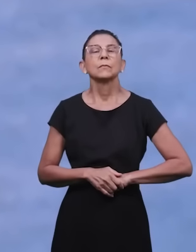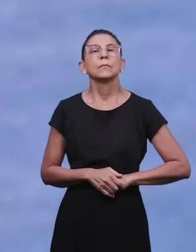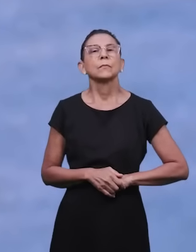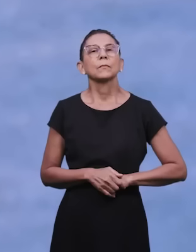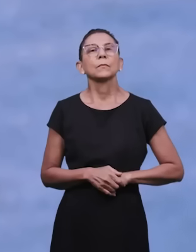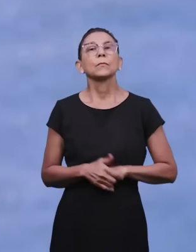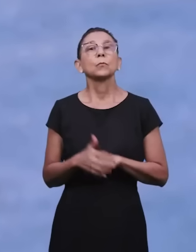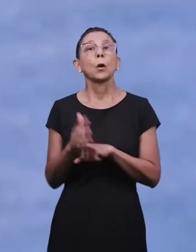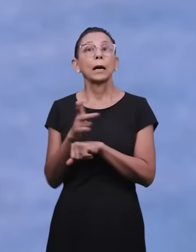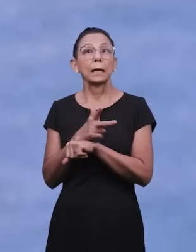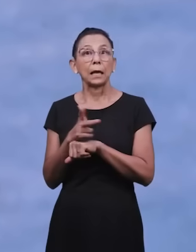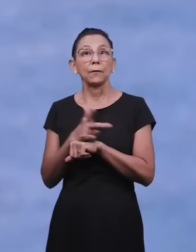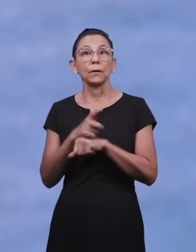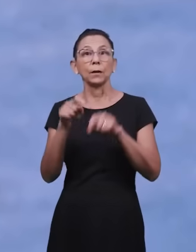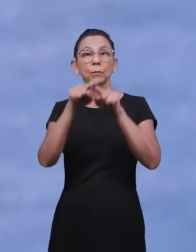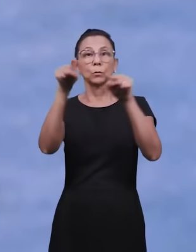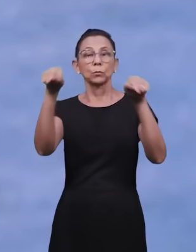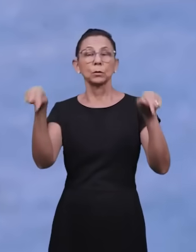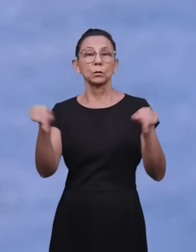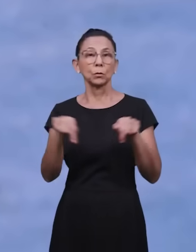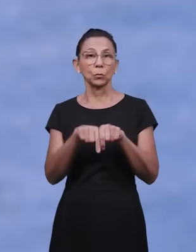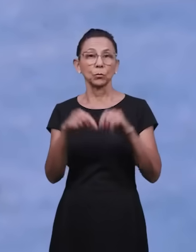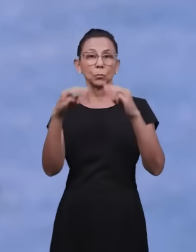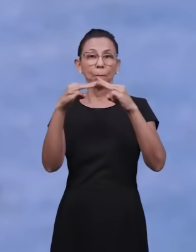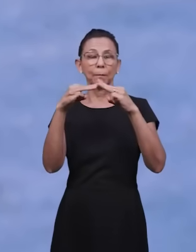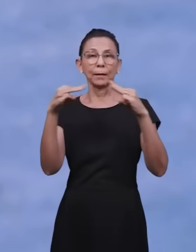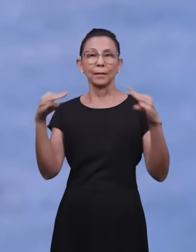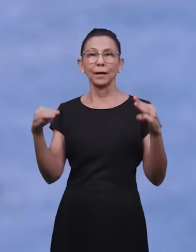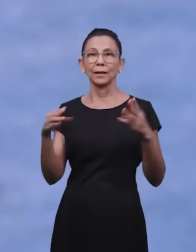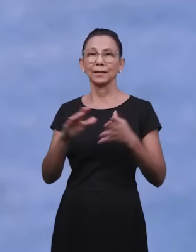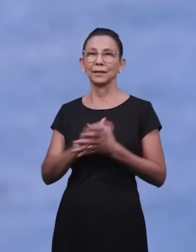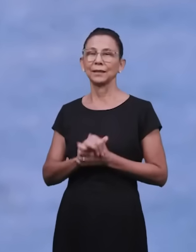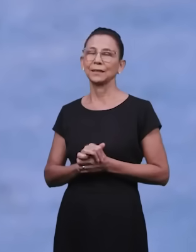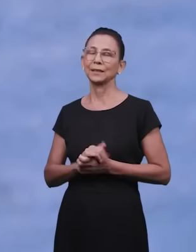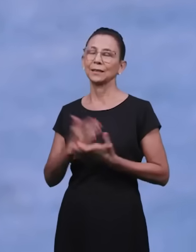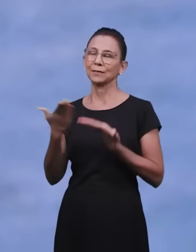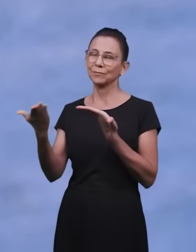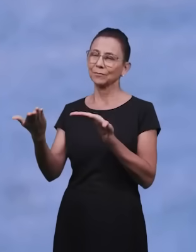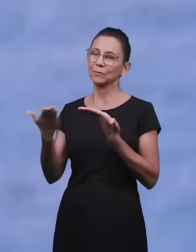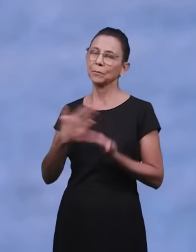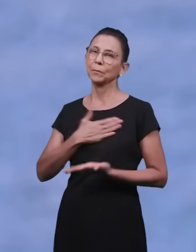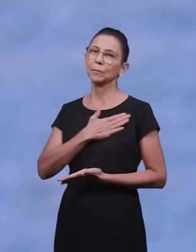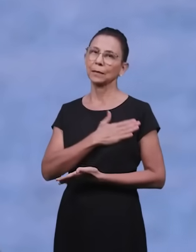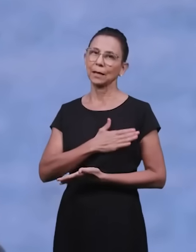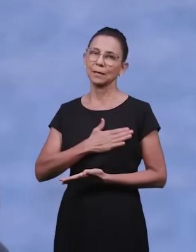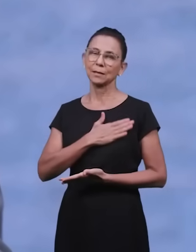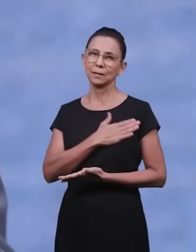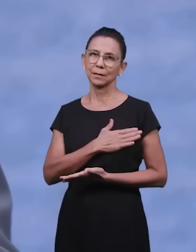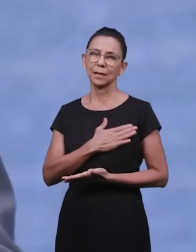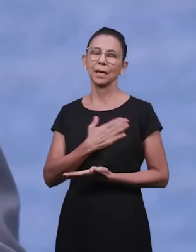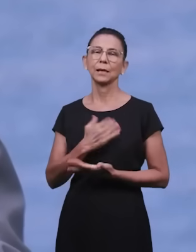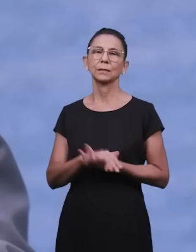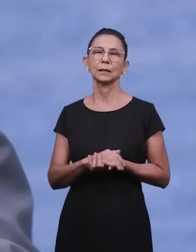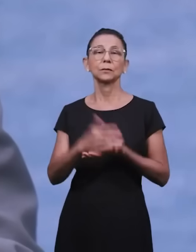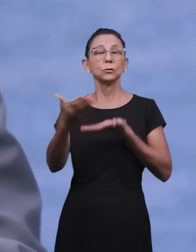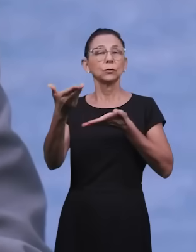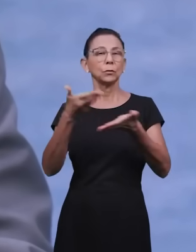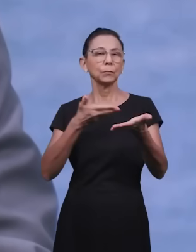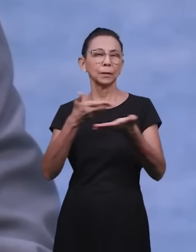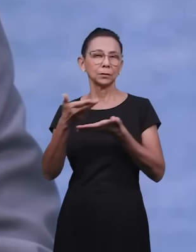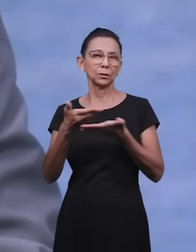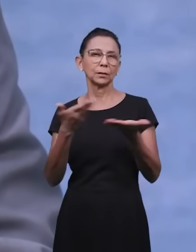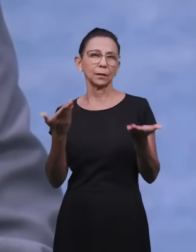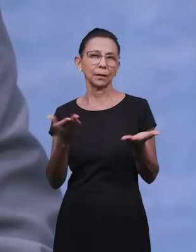Nós gravamos com a doutora Ana lá no nosso estúdio no Manaim, e ela nos deu a honra de fazer essa